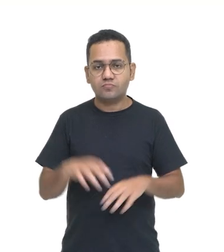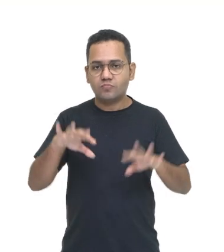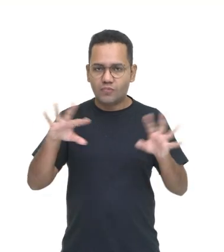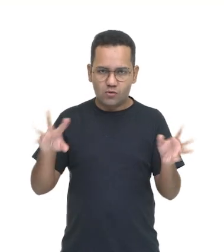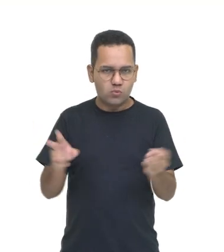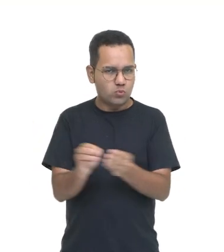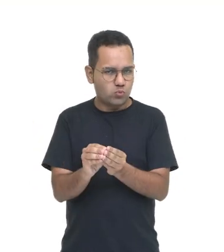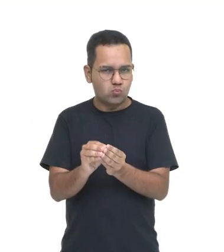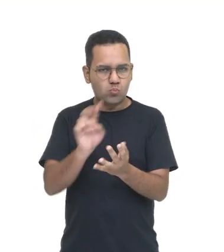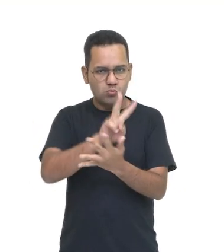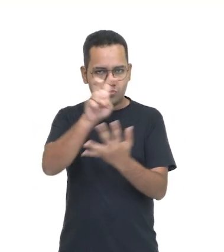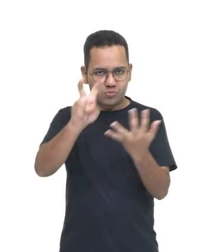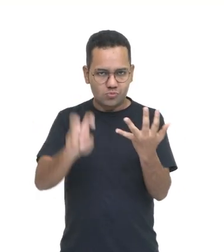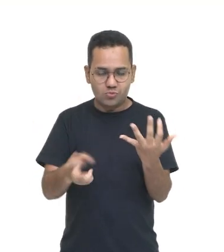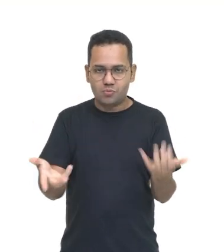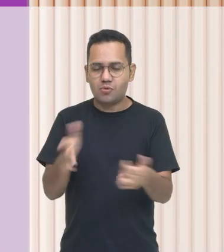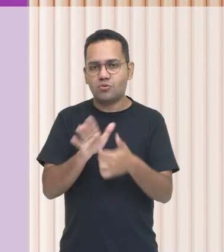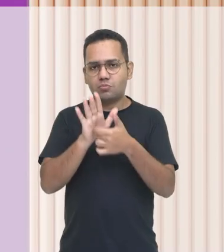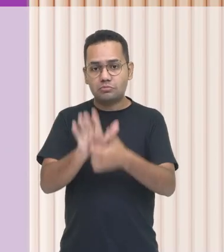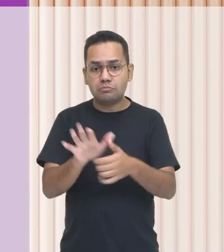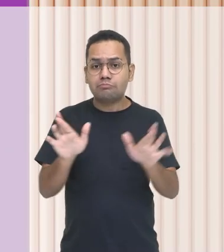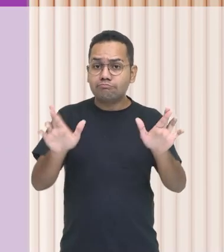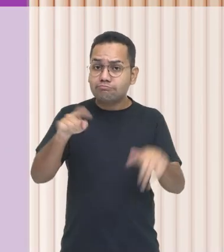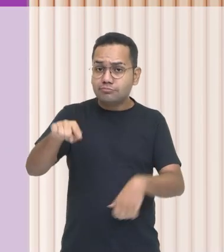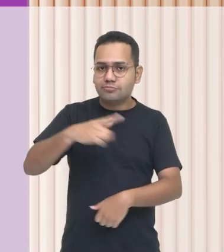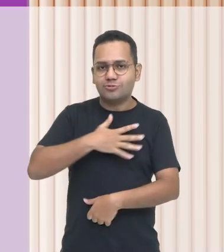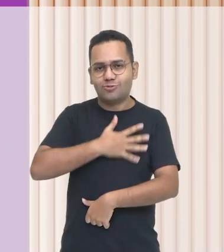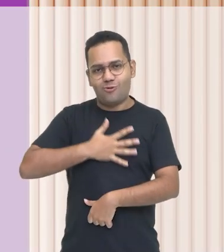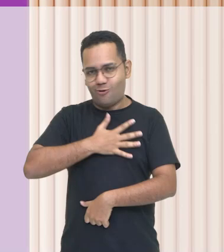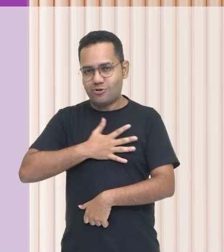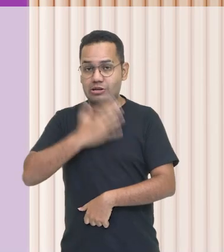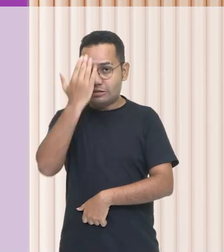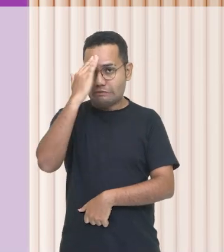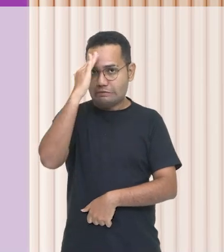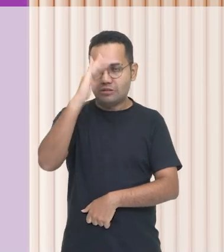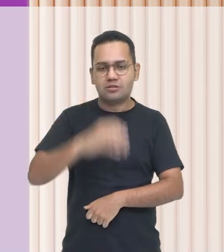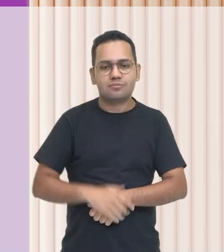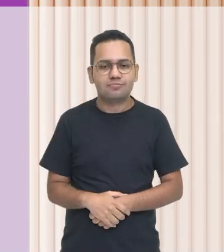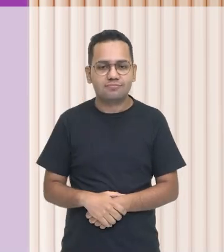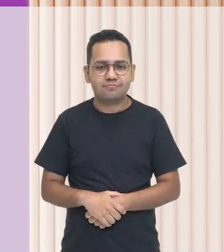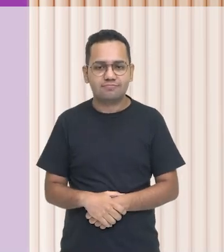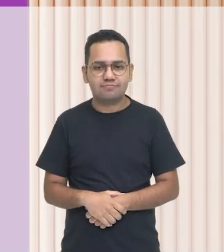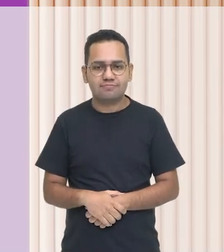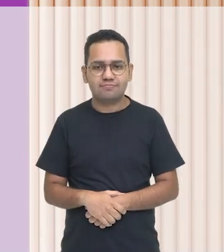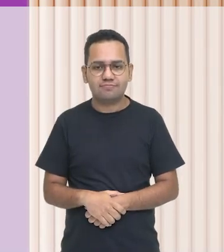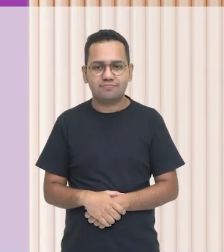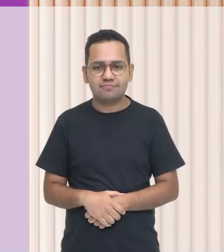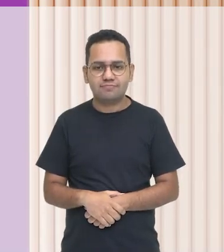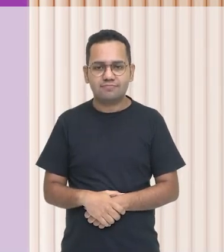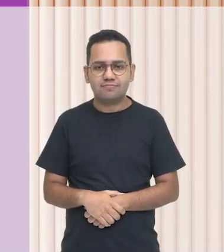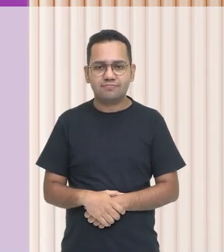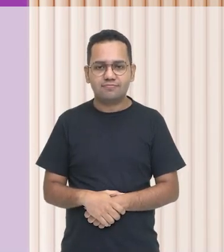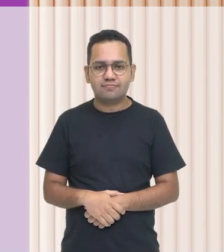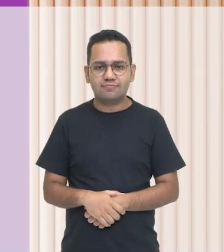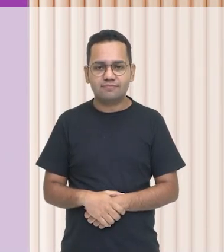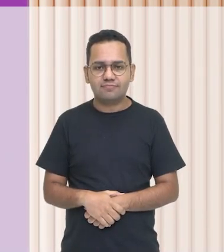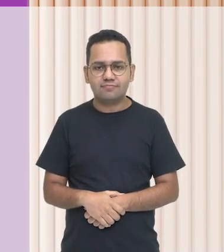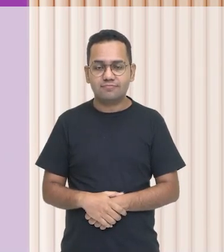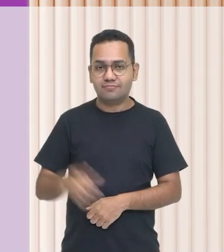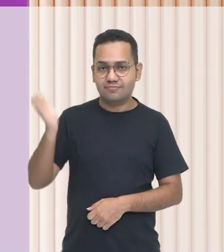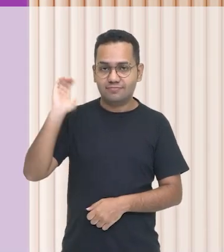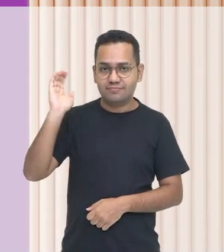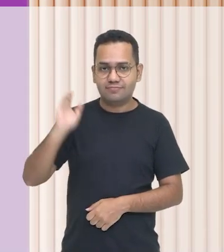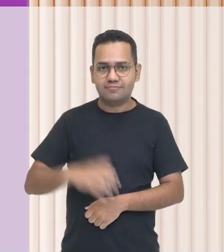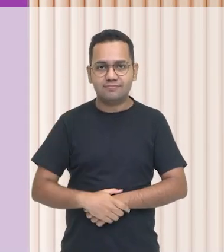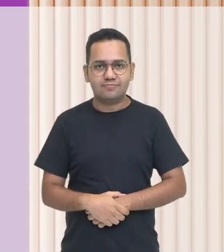para revisar com vocês até aqui. Espero que vocês tenham gostado, vocês tenham compreendido o conteúdo. E sim, aguardarei vocês novamente em um próximo encontro